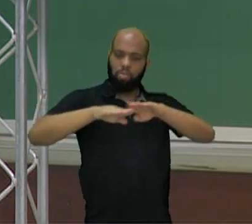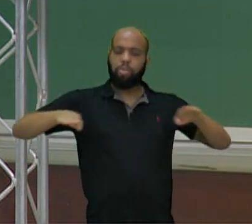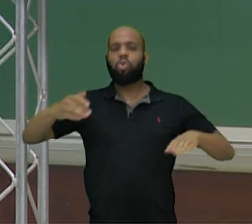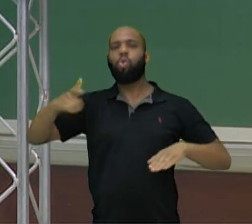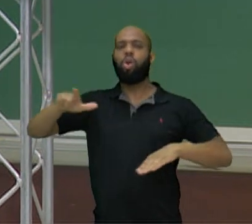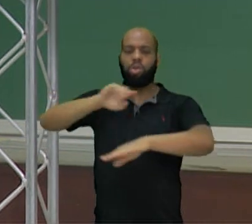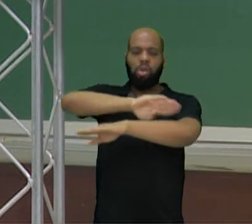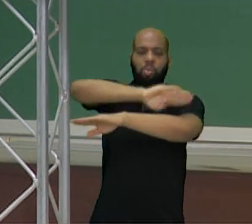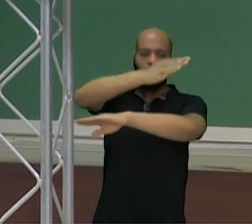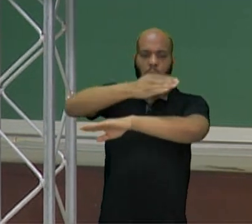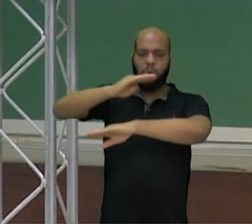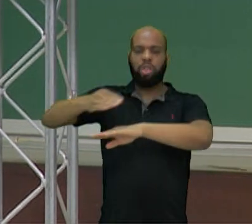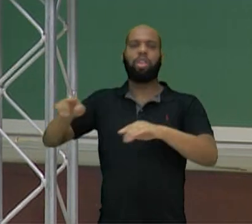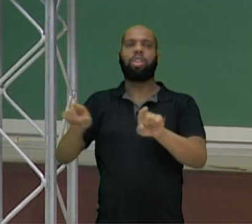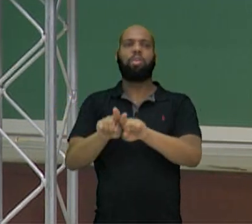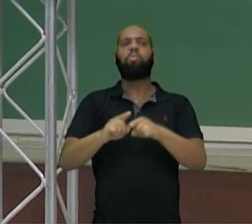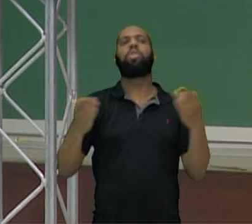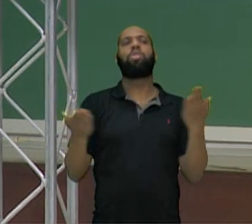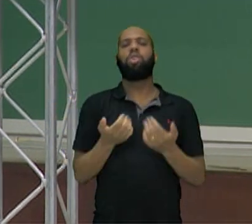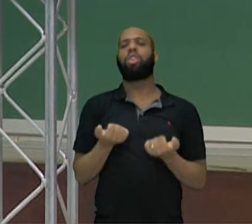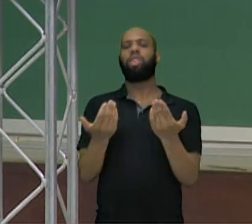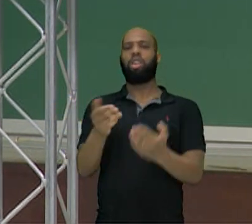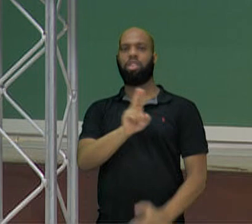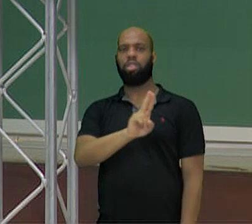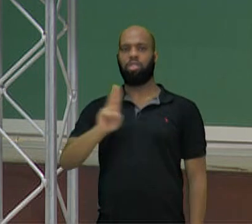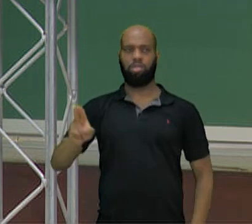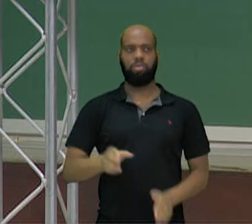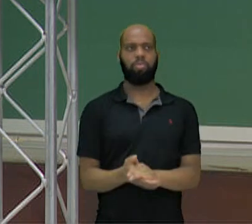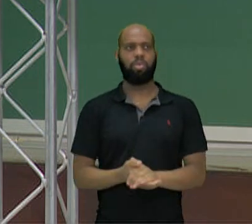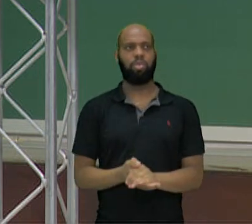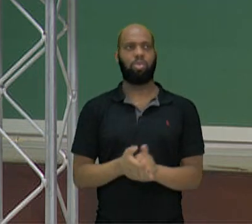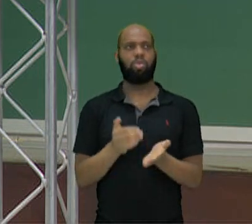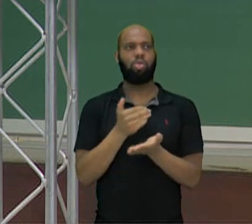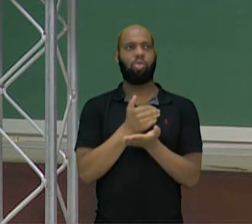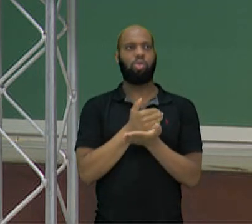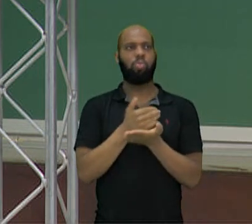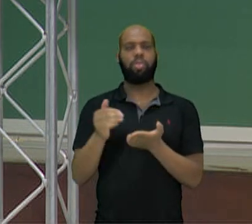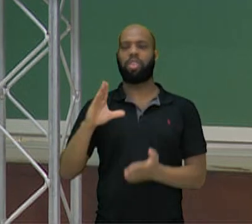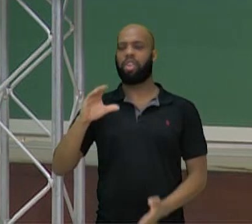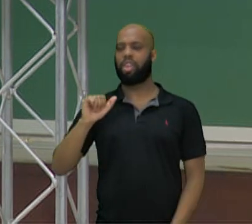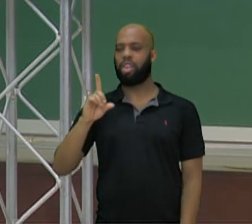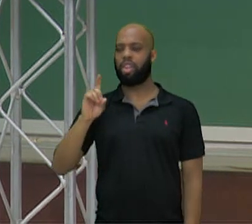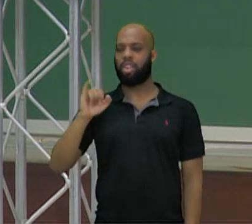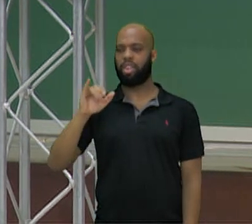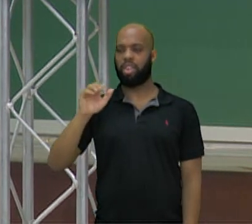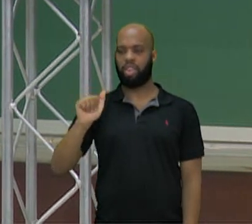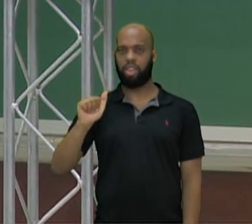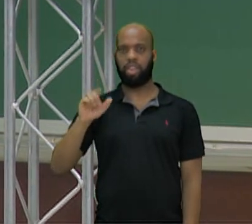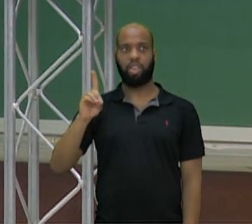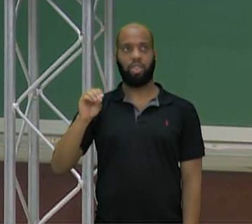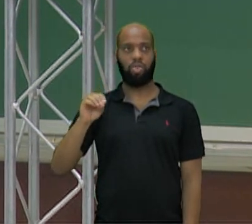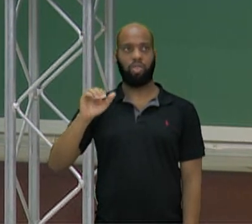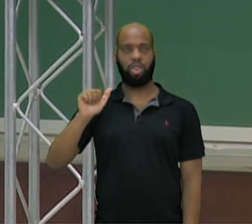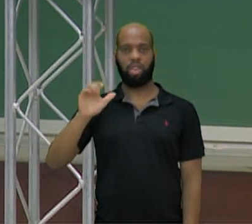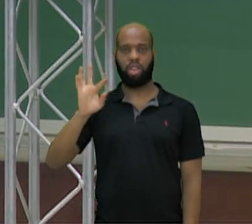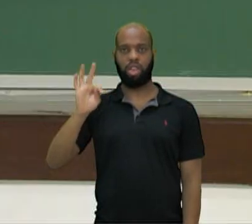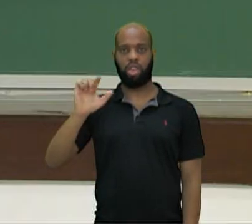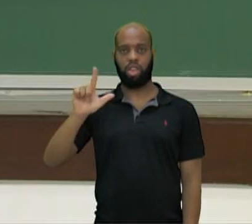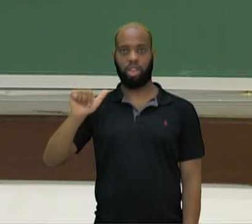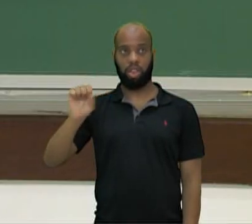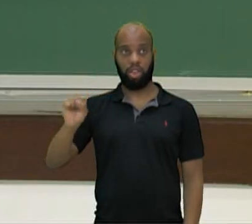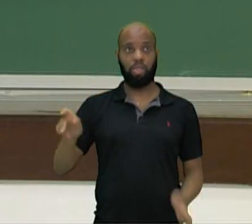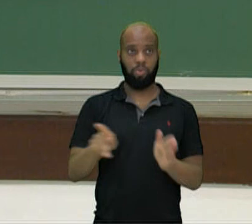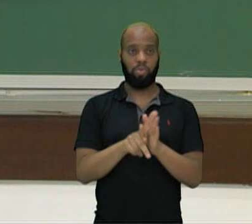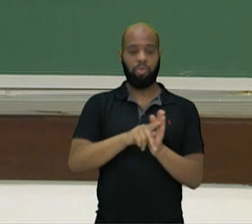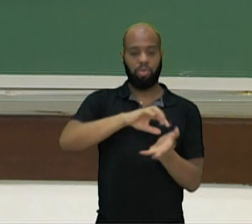montanhosas. Vamos dar nome aqui aos caras? Vamos começar pela cadeia do Atlas, lá no hemisfério norte.